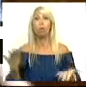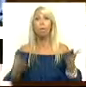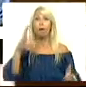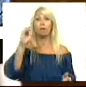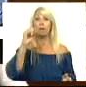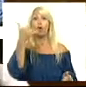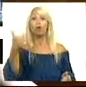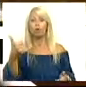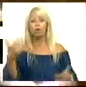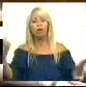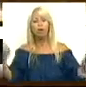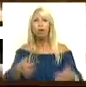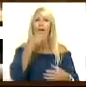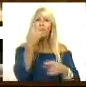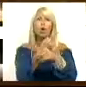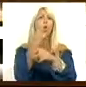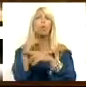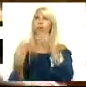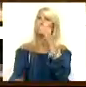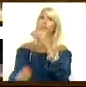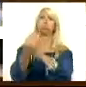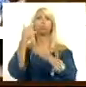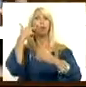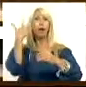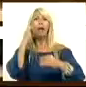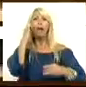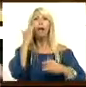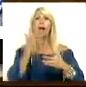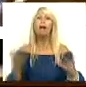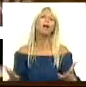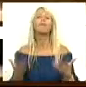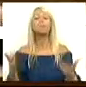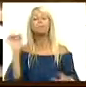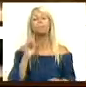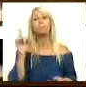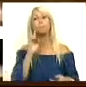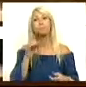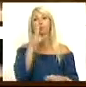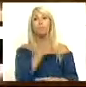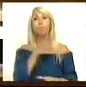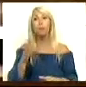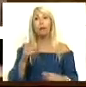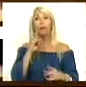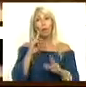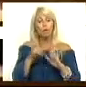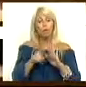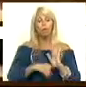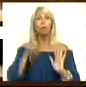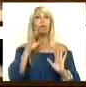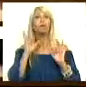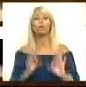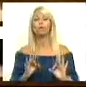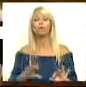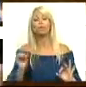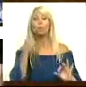portanto, estamos a falar aqui de coisas de facto extraordinariamente graves. Então importa, de facto, a aplicação do princípio da precaução. Não foi por acaso,